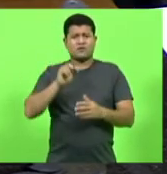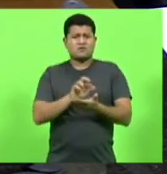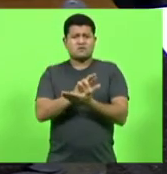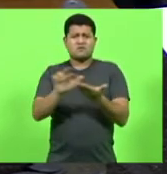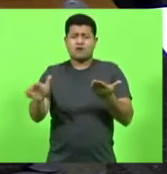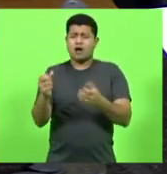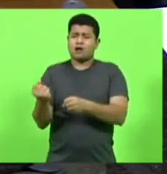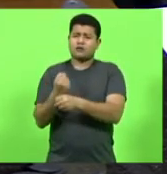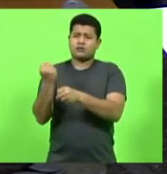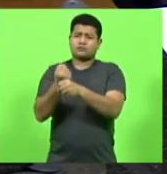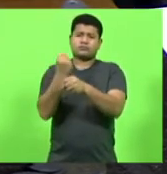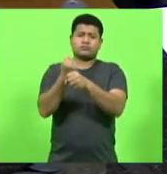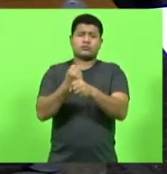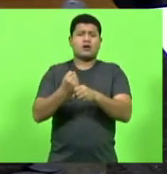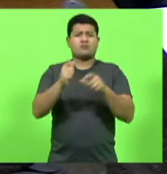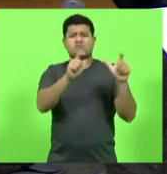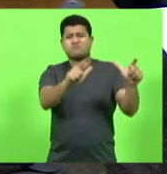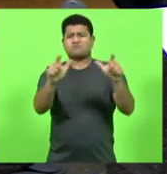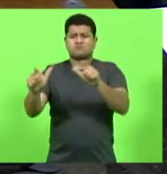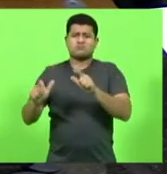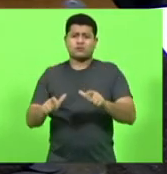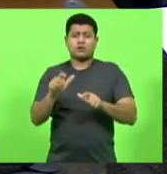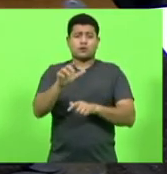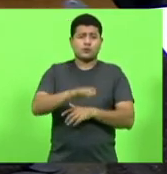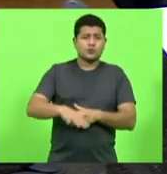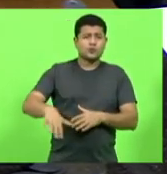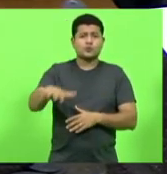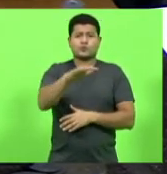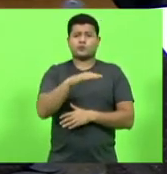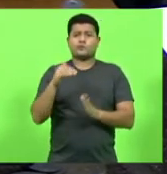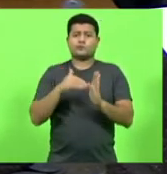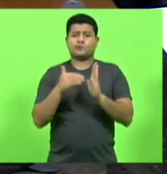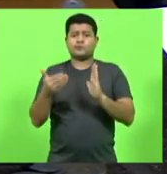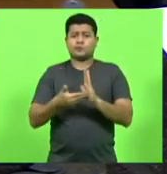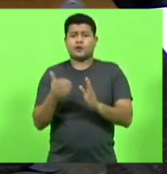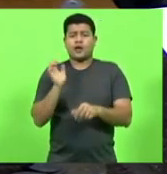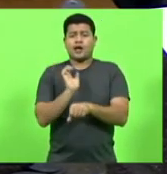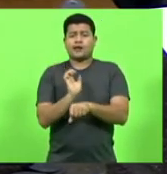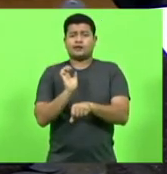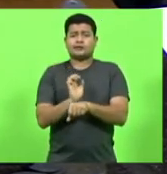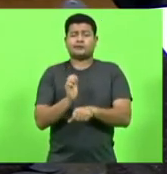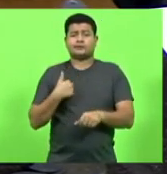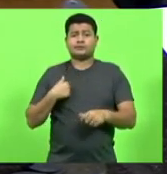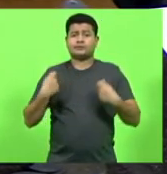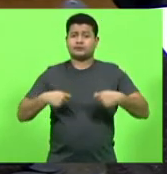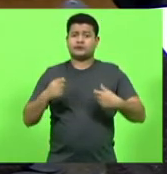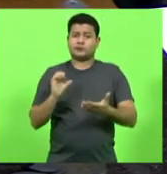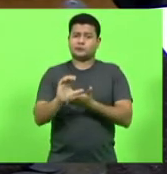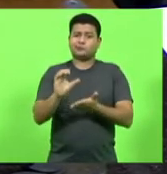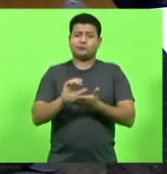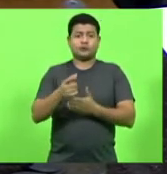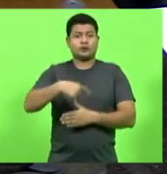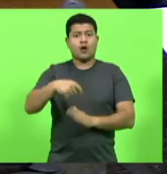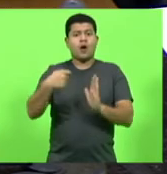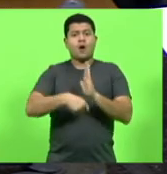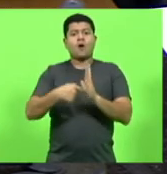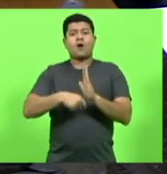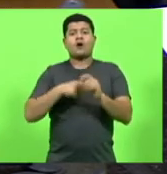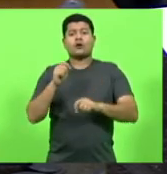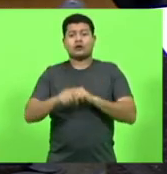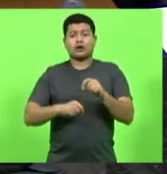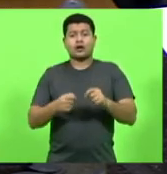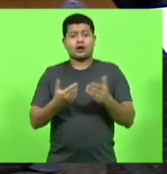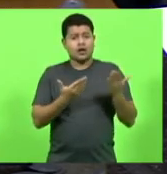por todo o nosso estado, que falta investimento. Então, nós temos que brigar com o governo do estado, lutar para que ele faça